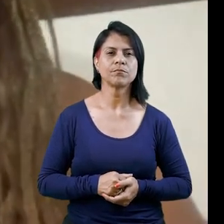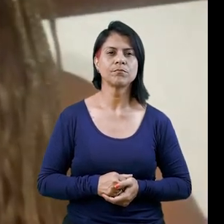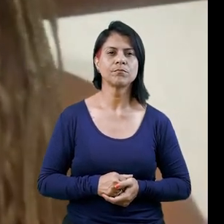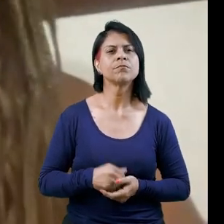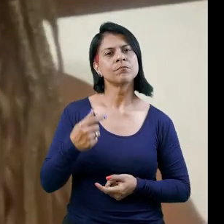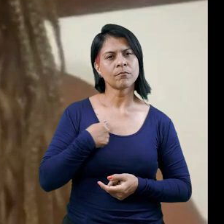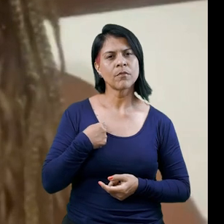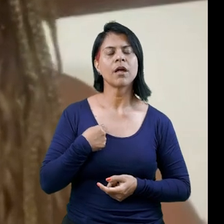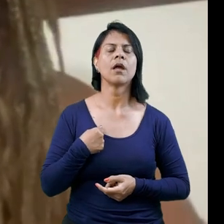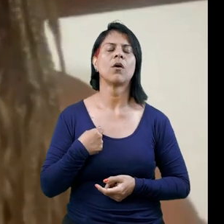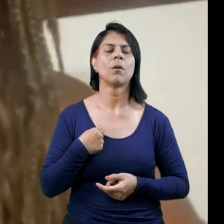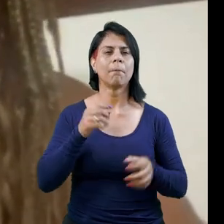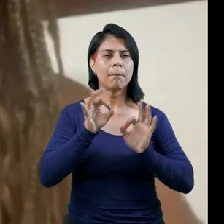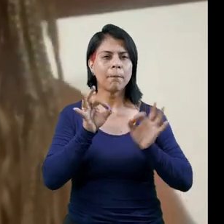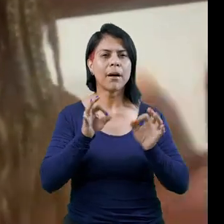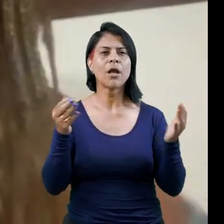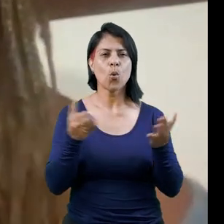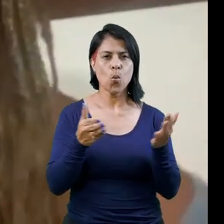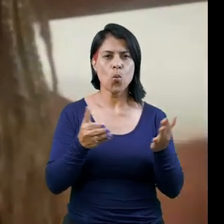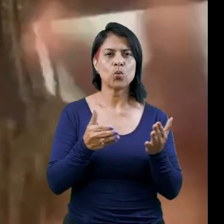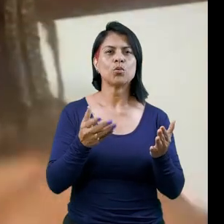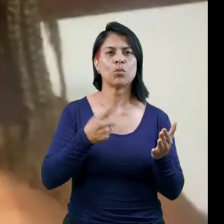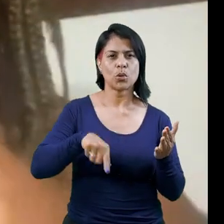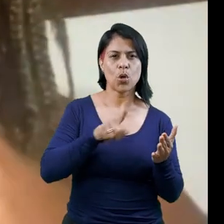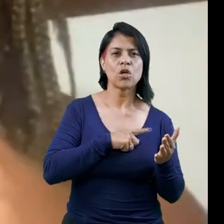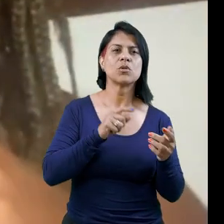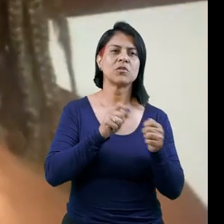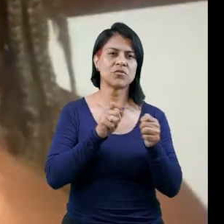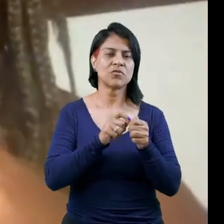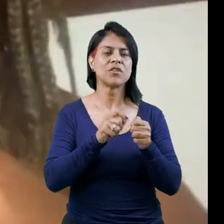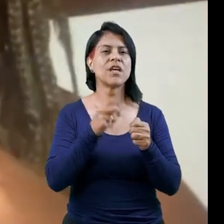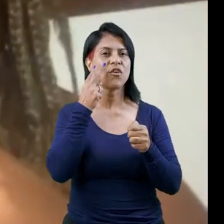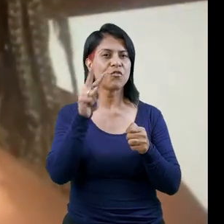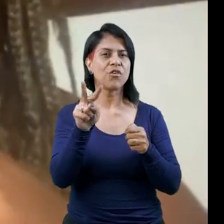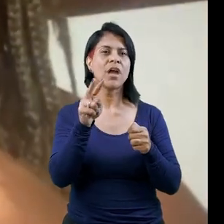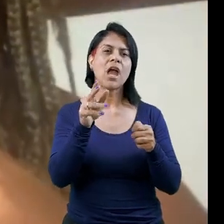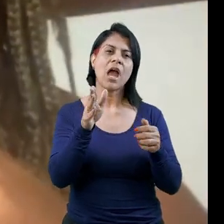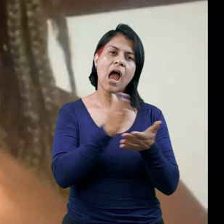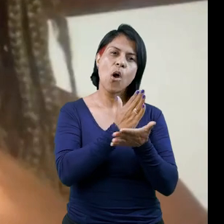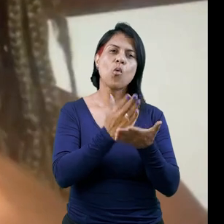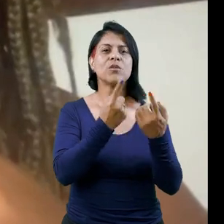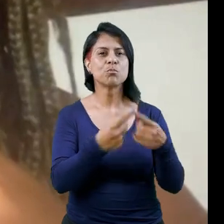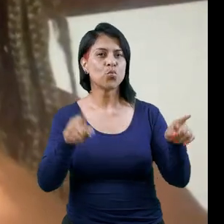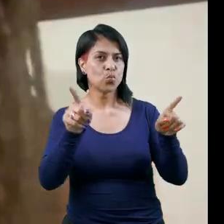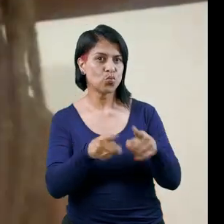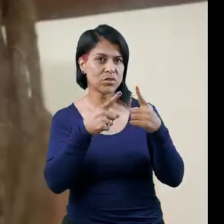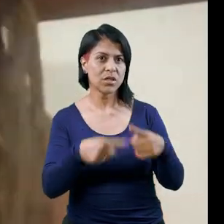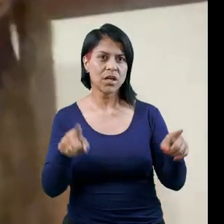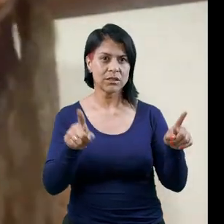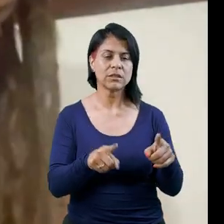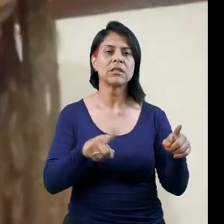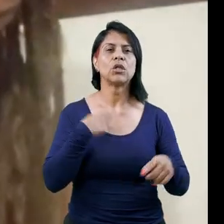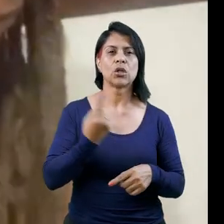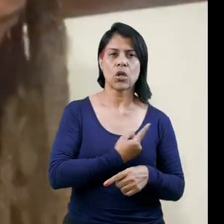ouvir bastante coisa também. Eu preparei uma playlist, a gente vai passear por algumas canções, por algumas músicas. Então a